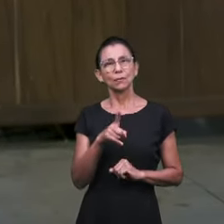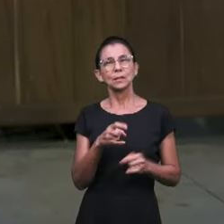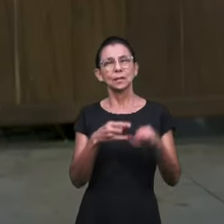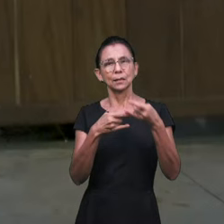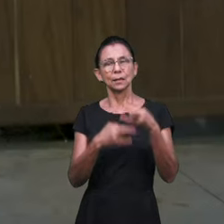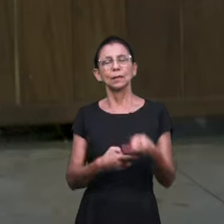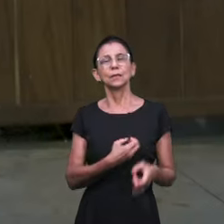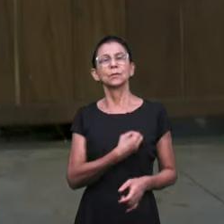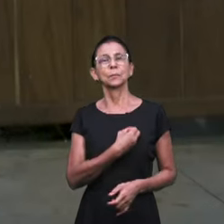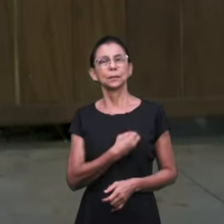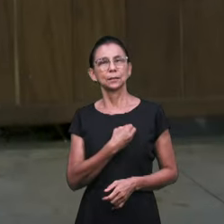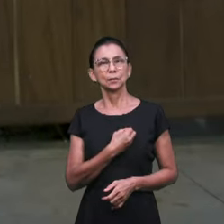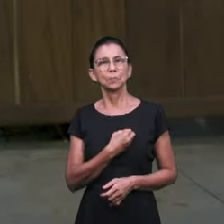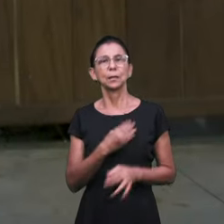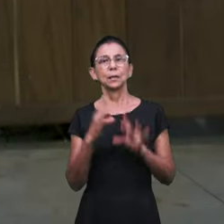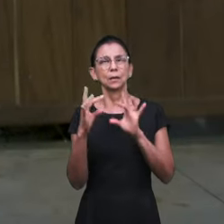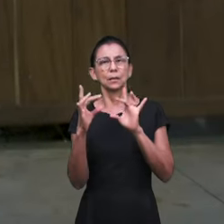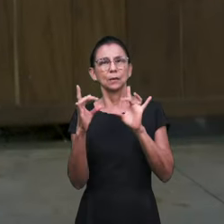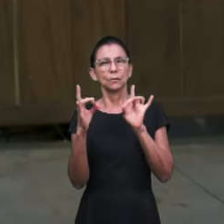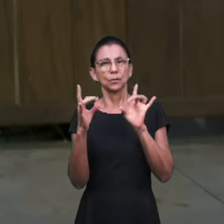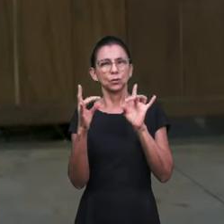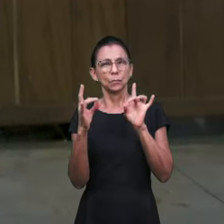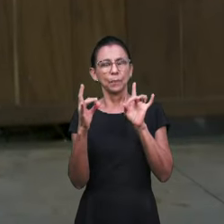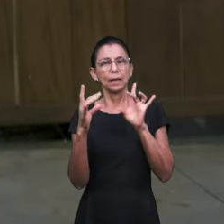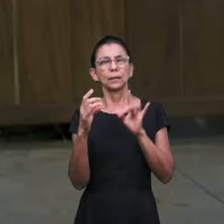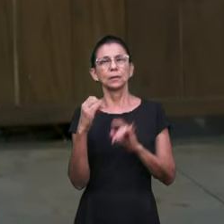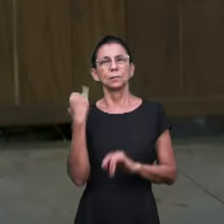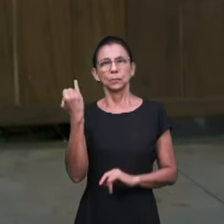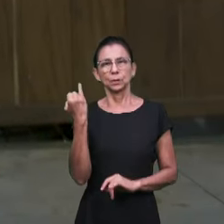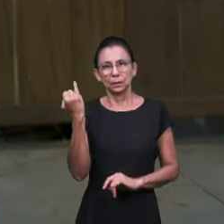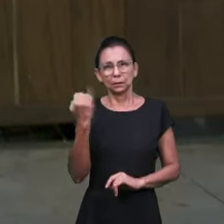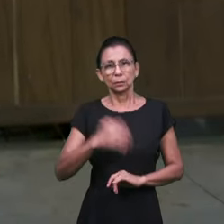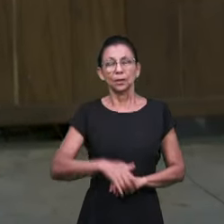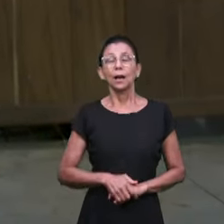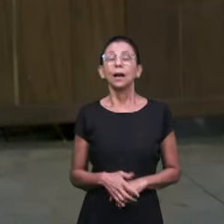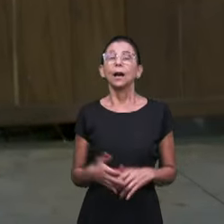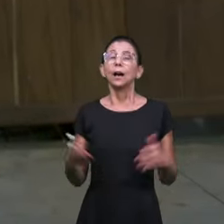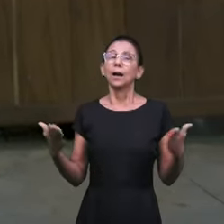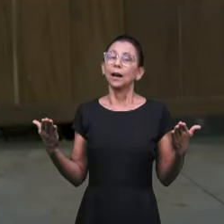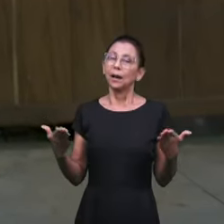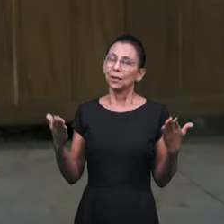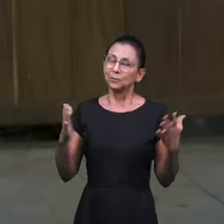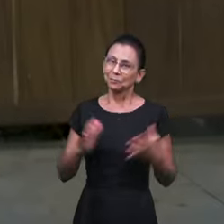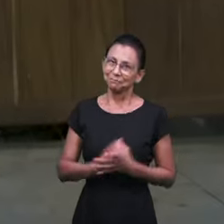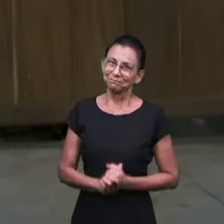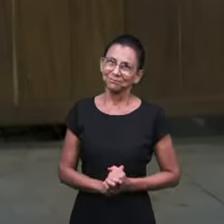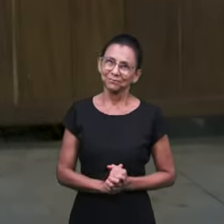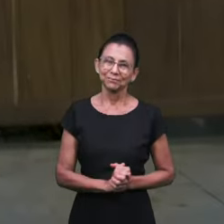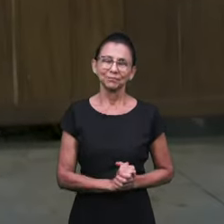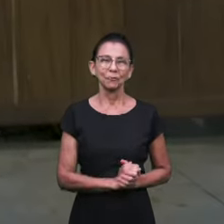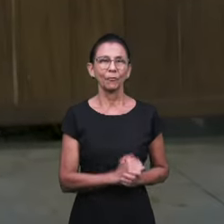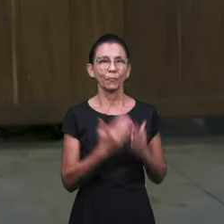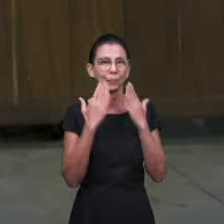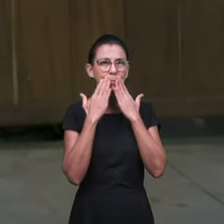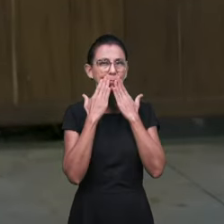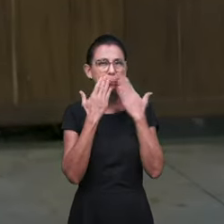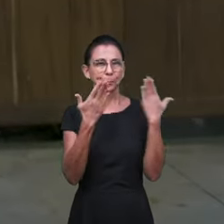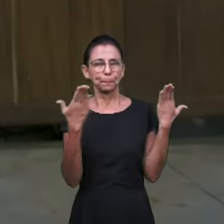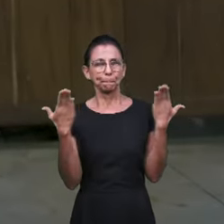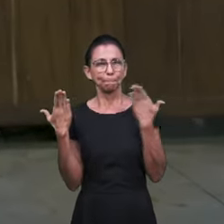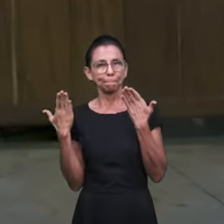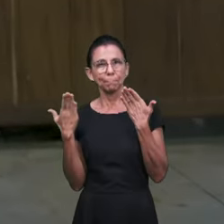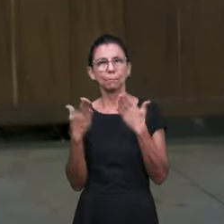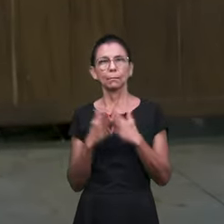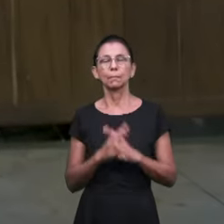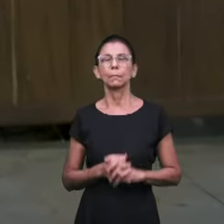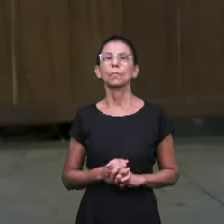importante para nós esta informação. Agora sim, eu quero agora apresentar para você aquilo que